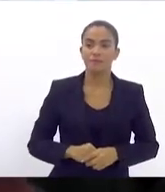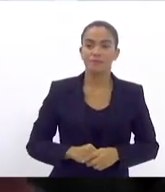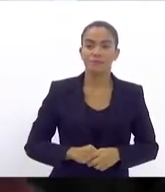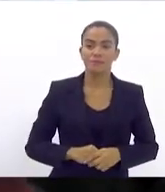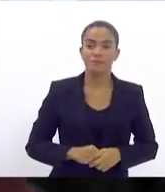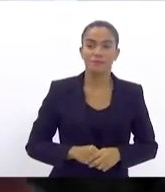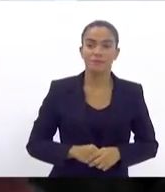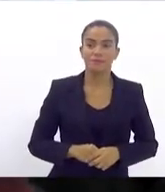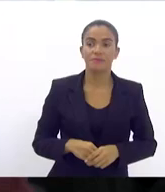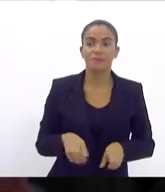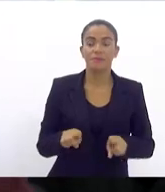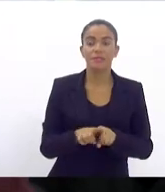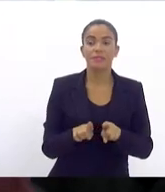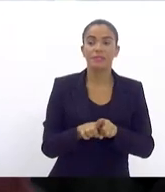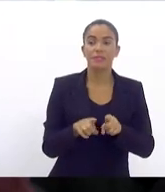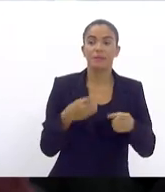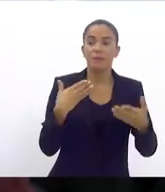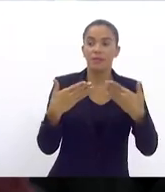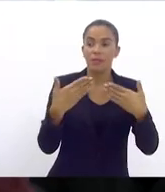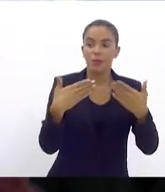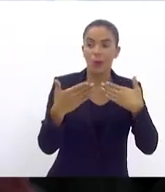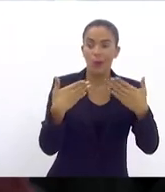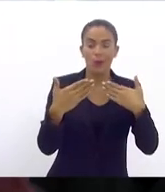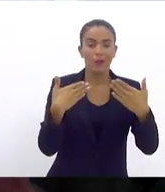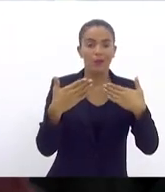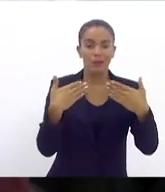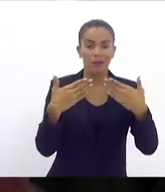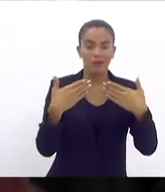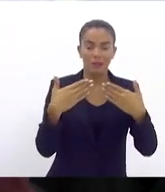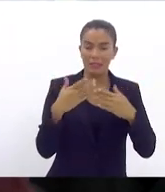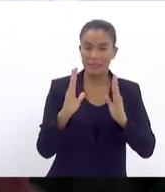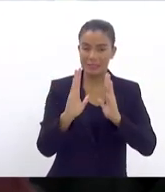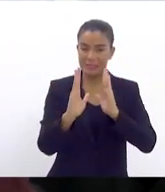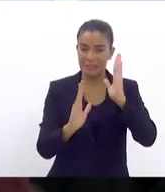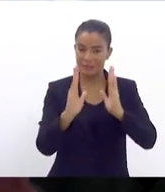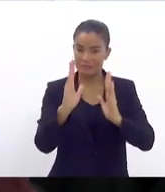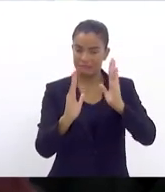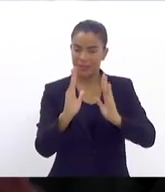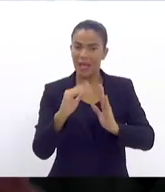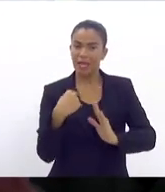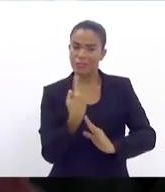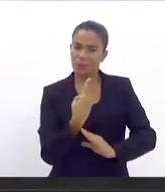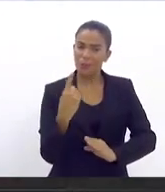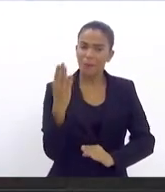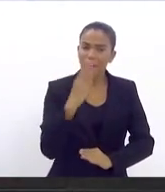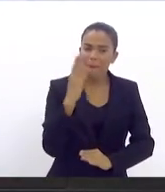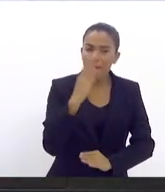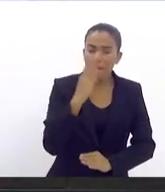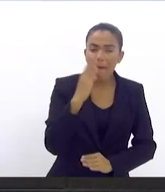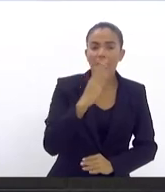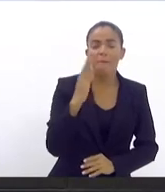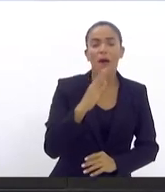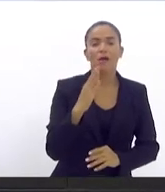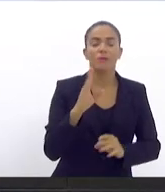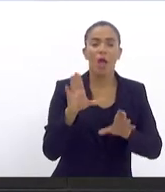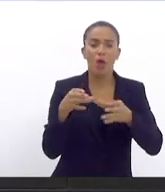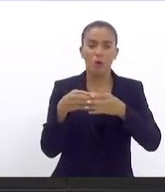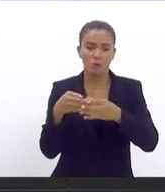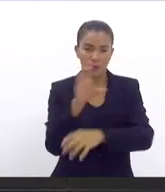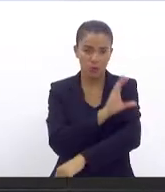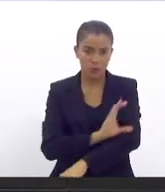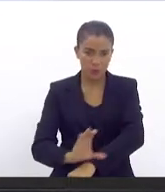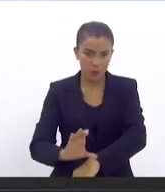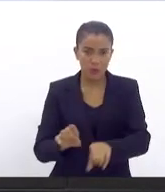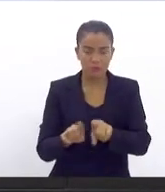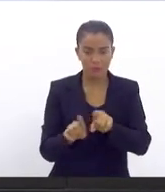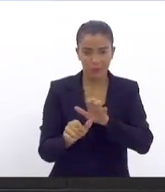e para dialogar um pouquinho... E desculpa, me permite uma parte. Nesse meio tempo, a gente pode até acelerar uma iniciativa da Comissão de Cultura, presidida